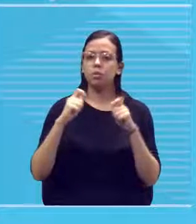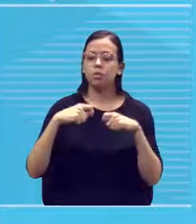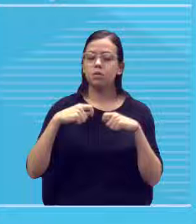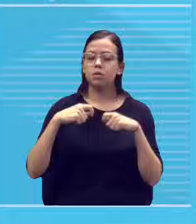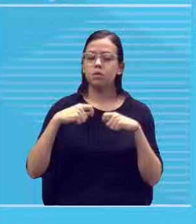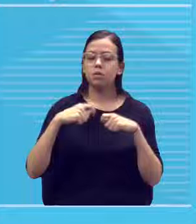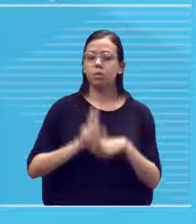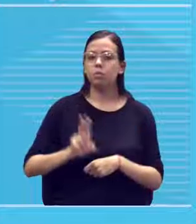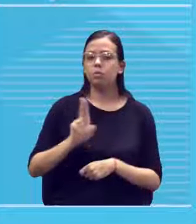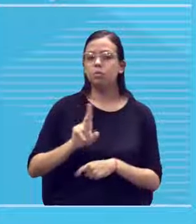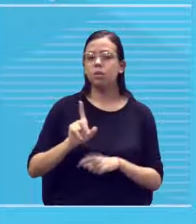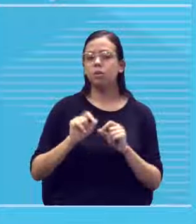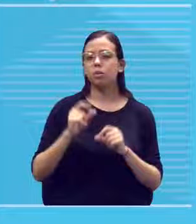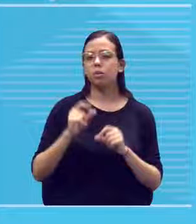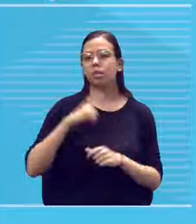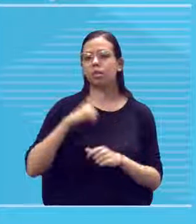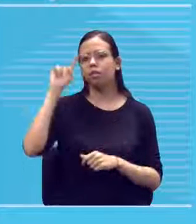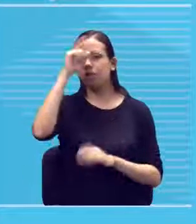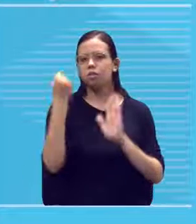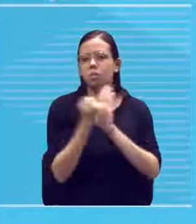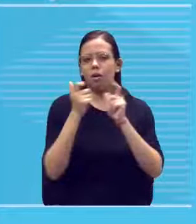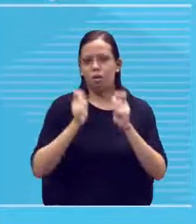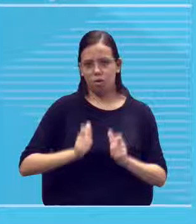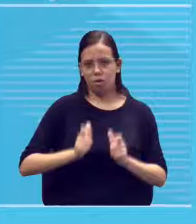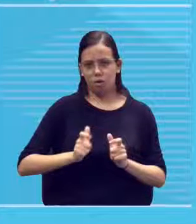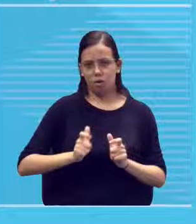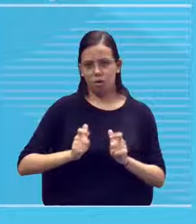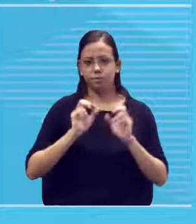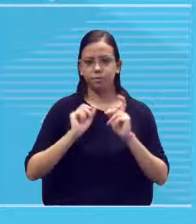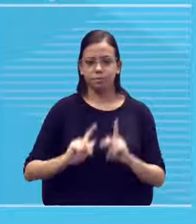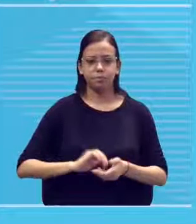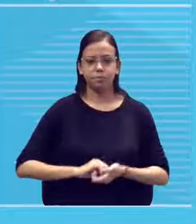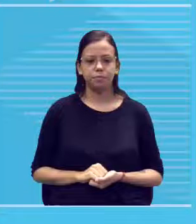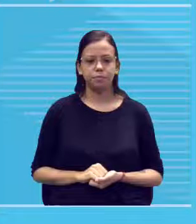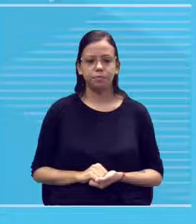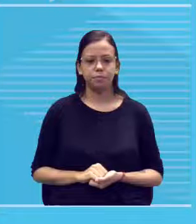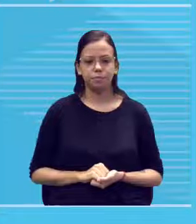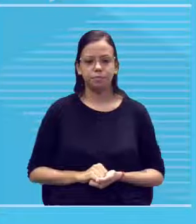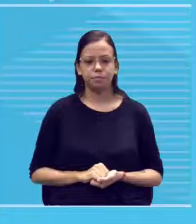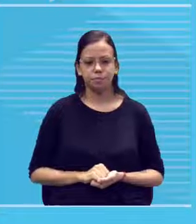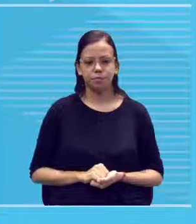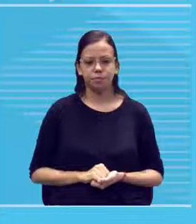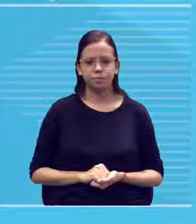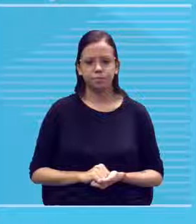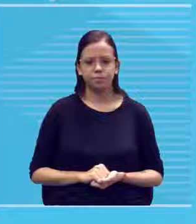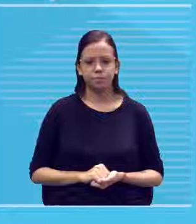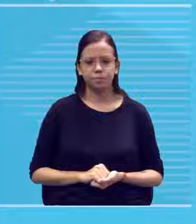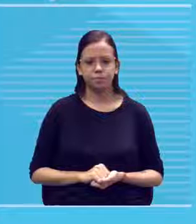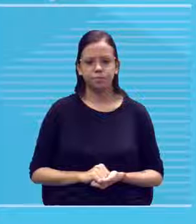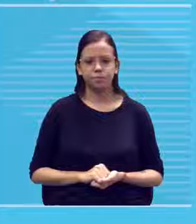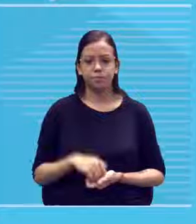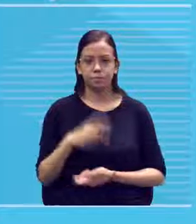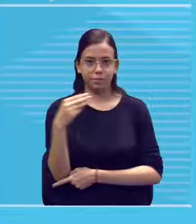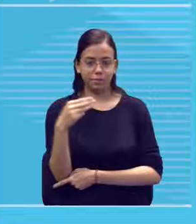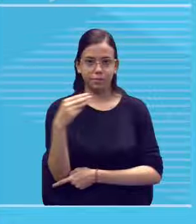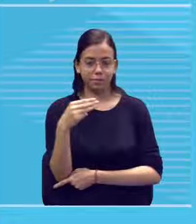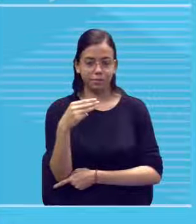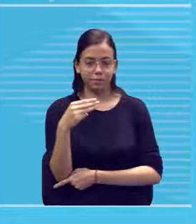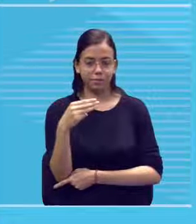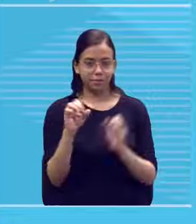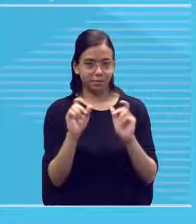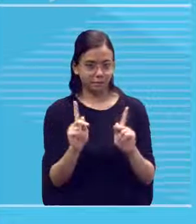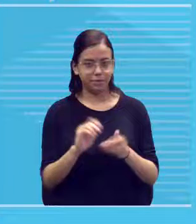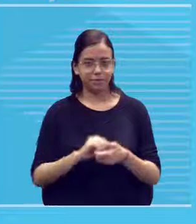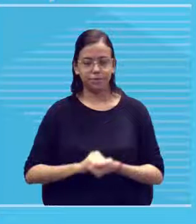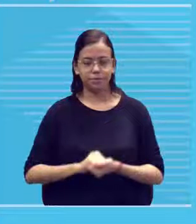para aquela ideia de lugar tá bom eu vou marcar aqui no meu relógio do minutinhos tá